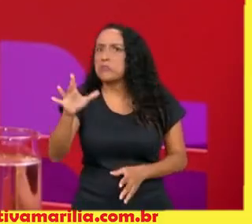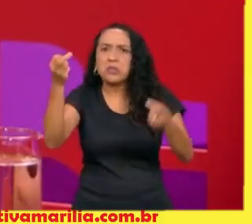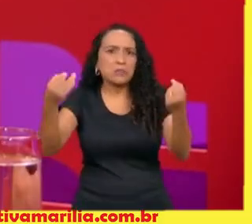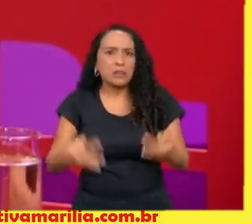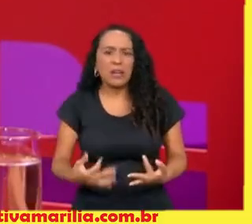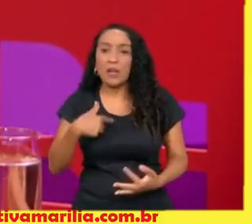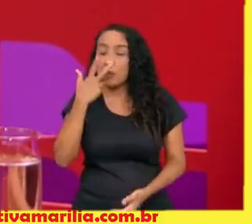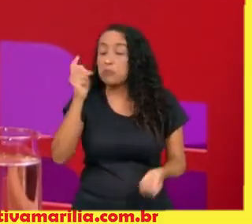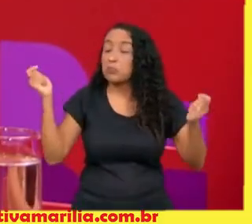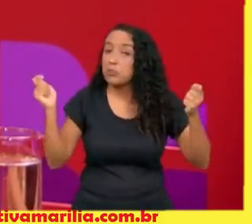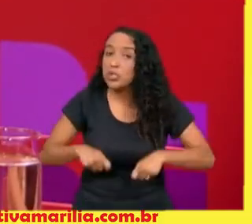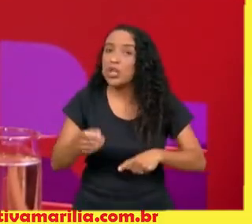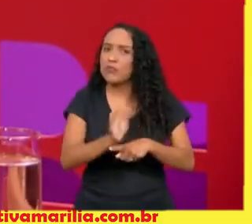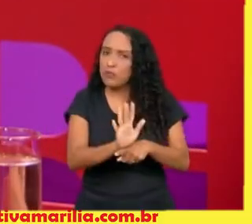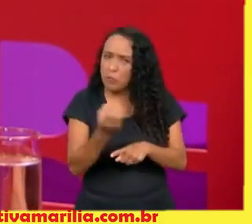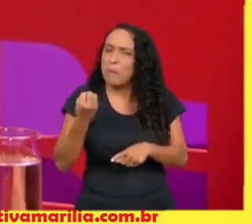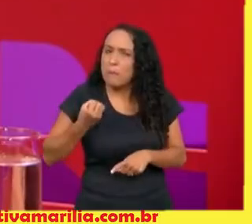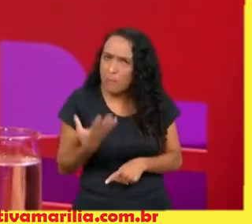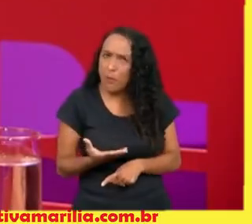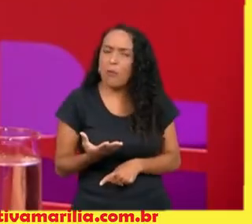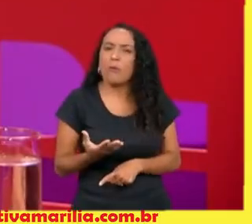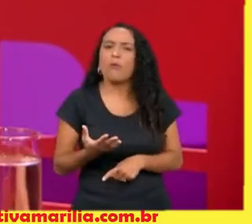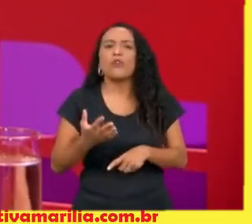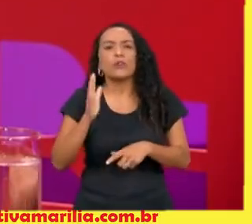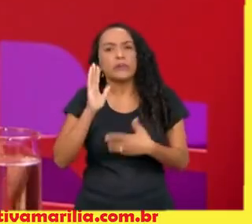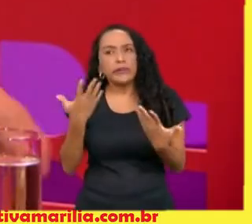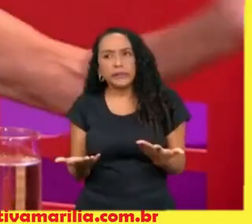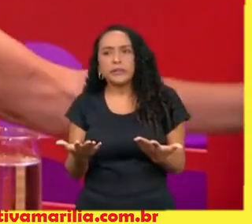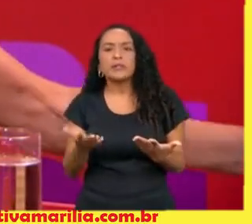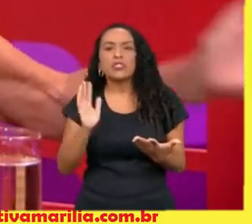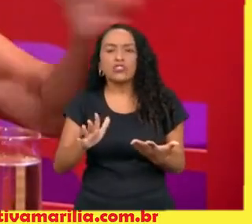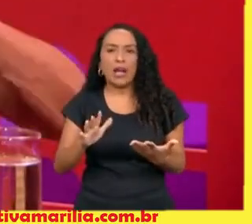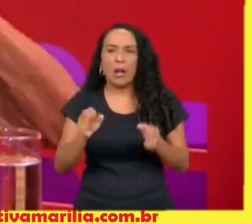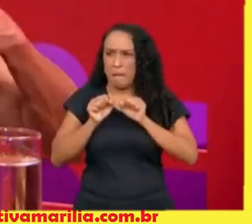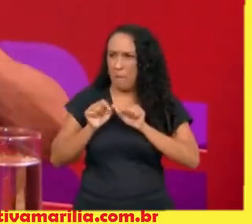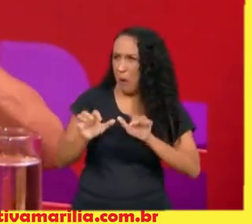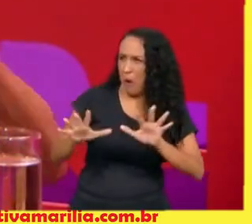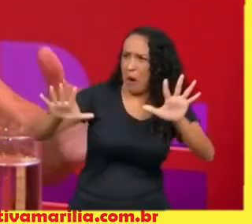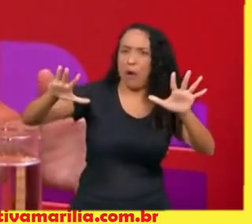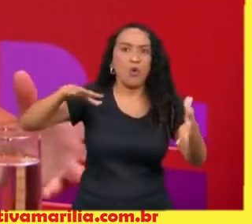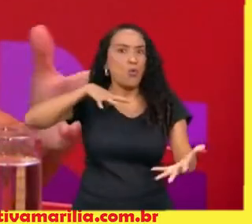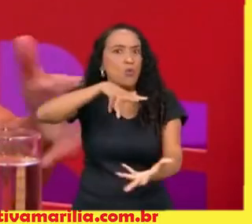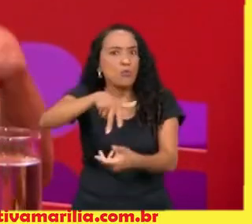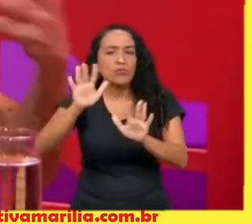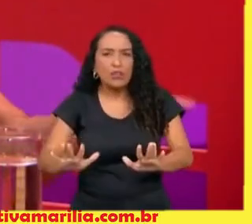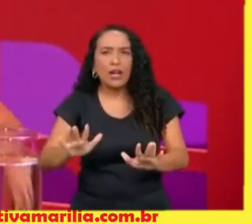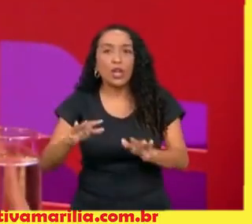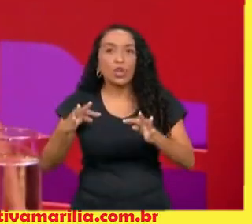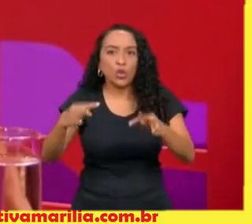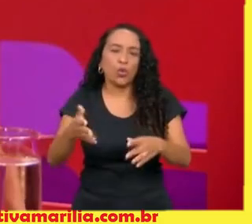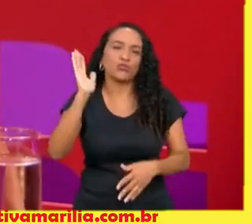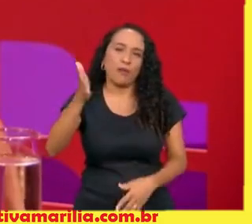eu acho possível, porque o filme é muito bom, porque ele já estourou no mundo inteiro, quer dizer, não exagero, mas todo mundo já ouviu